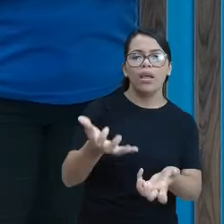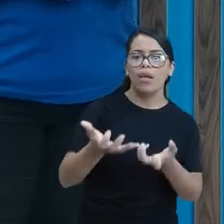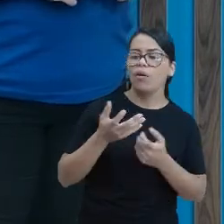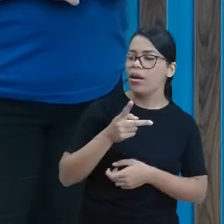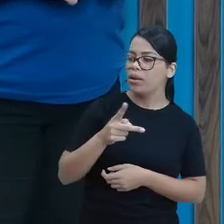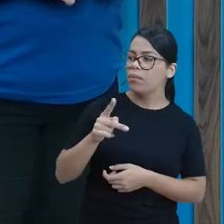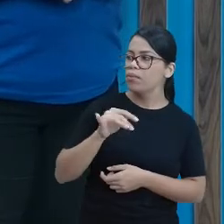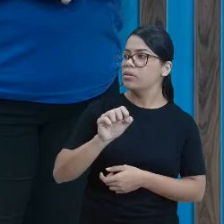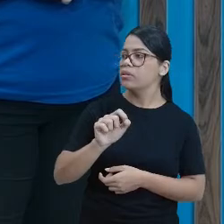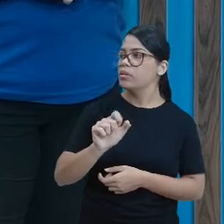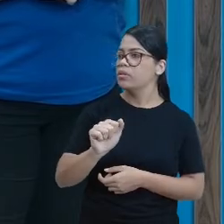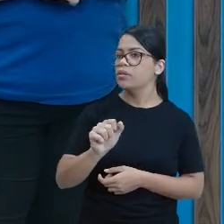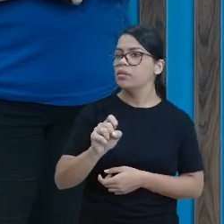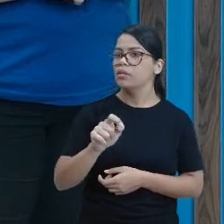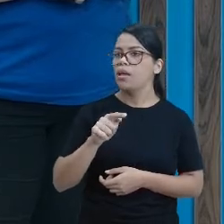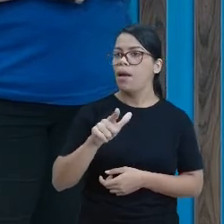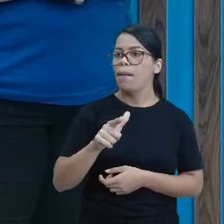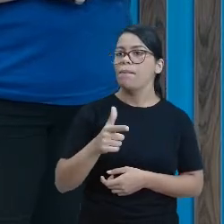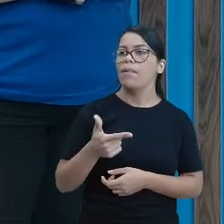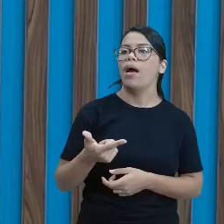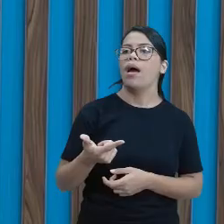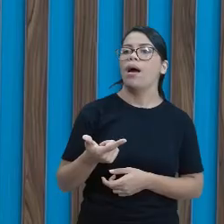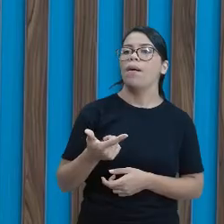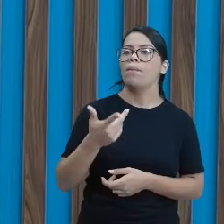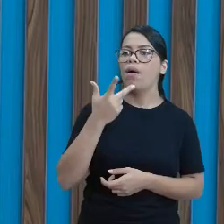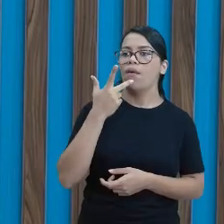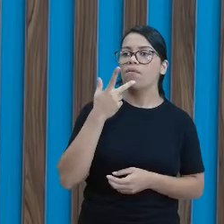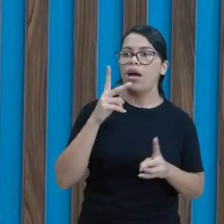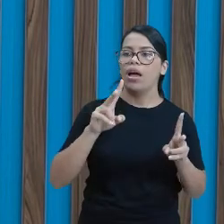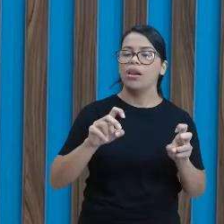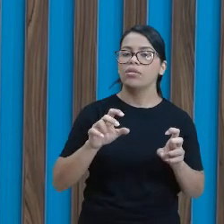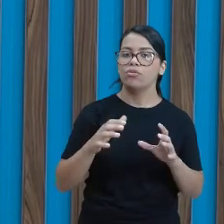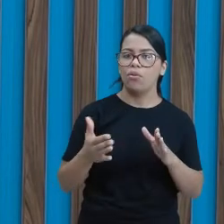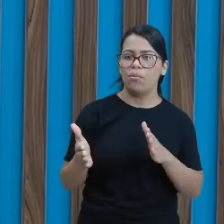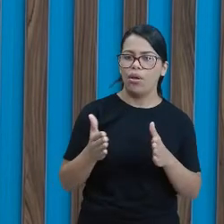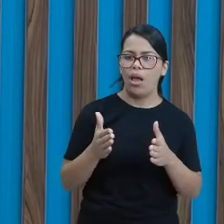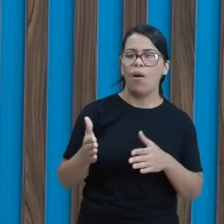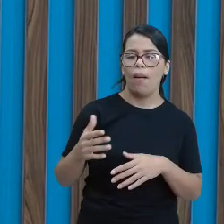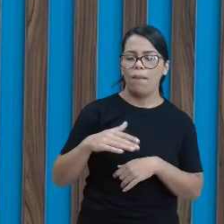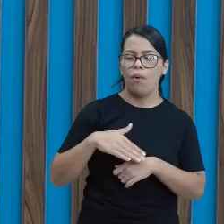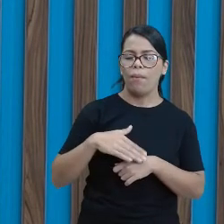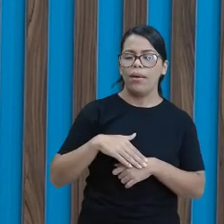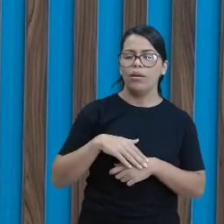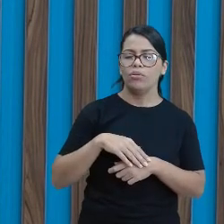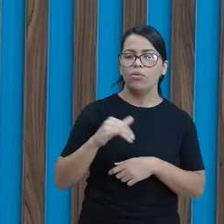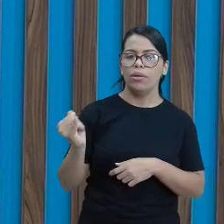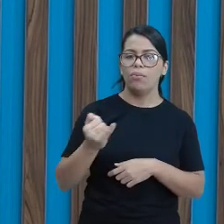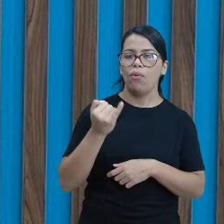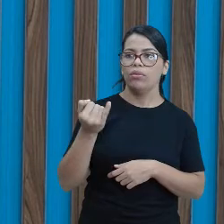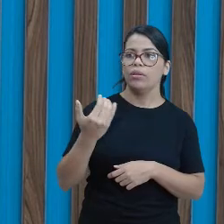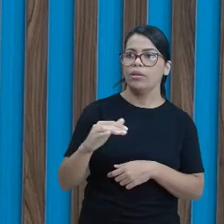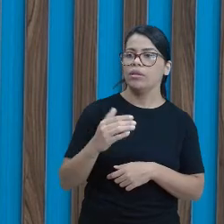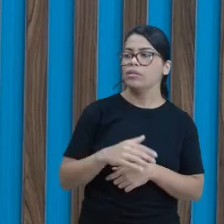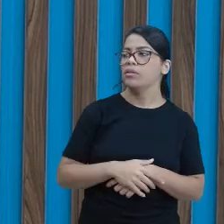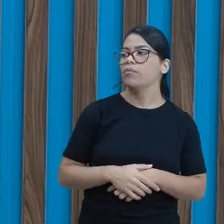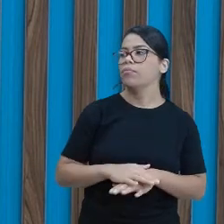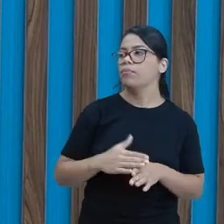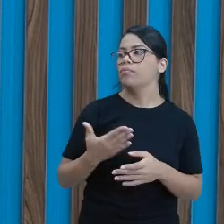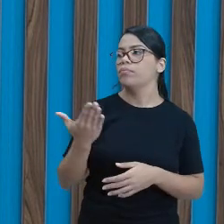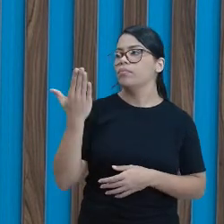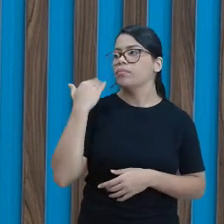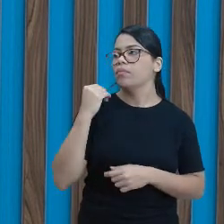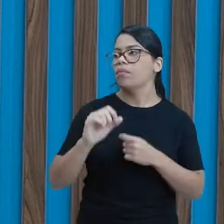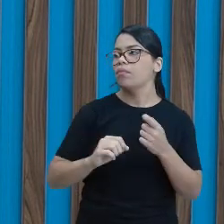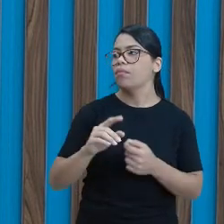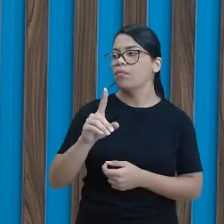aqui, que é uma parte bem importante da ciência. Diga lá, professora. É muito interessante isso, né? A gente sabe que Darwin